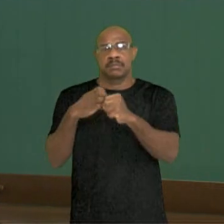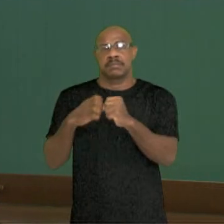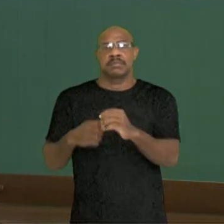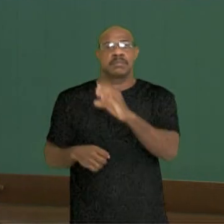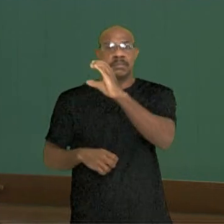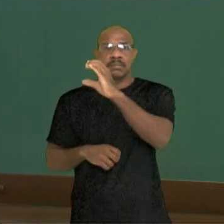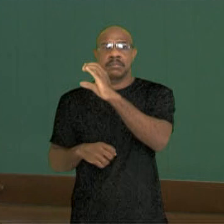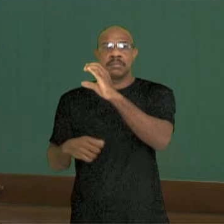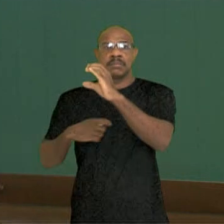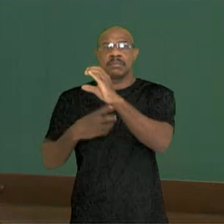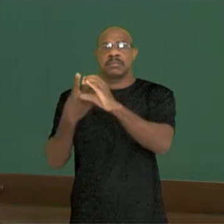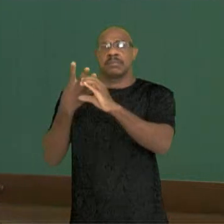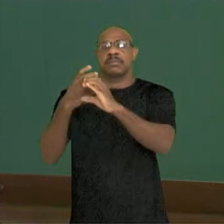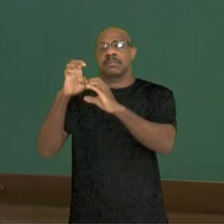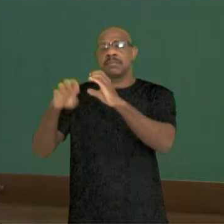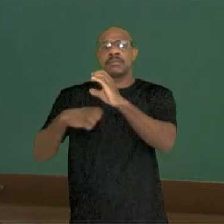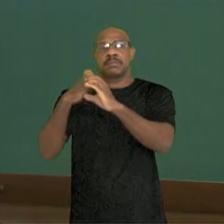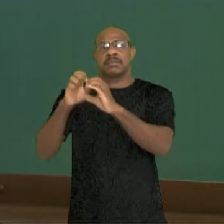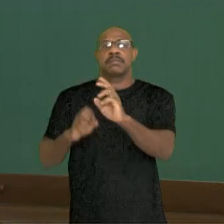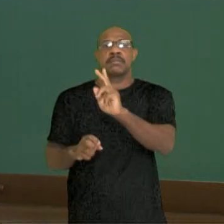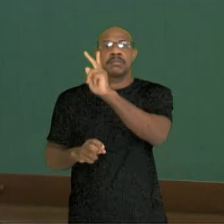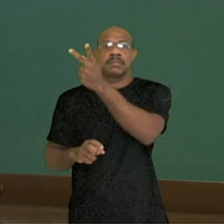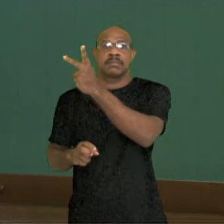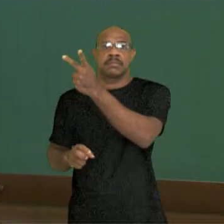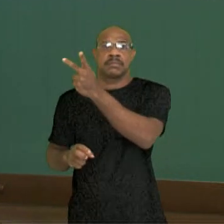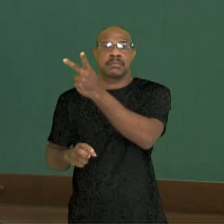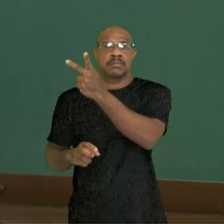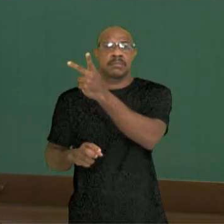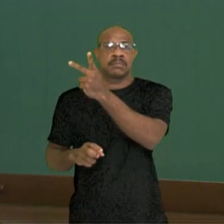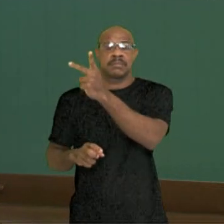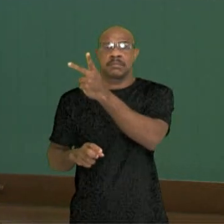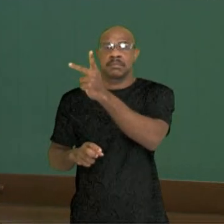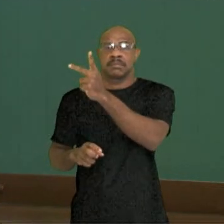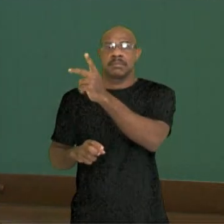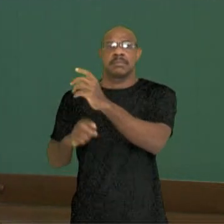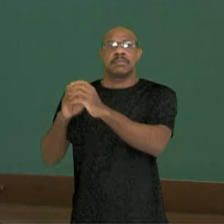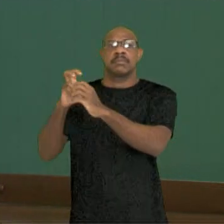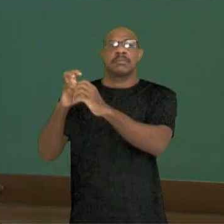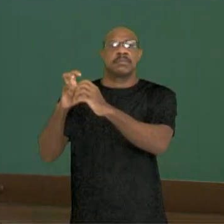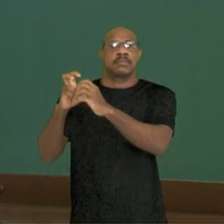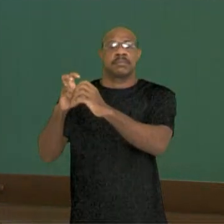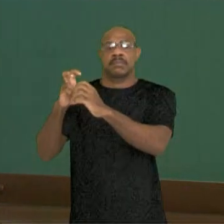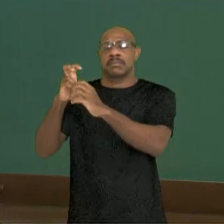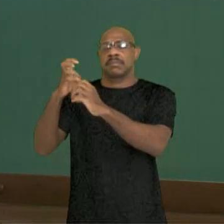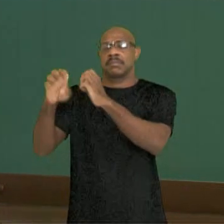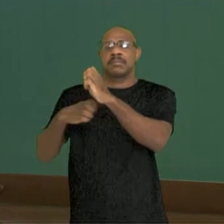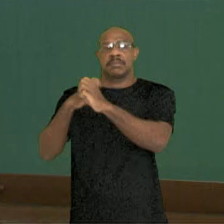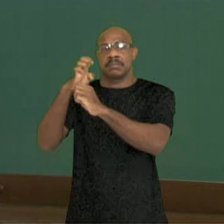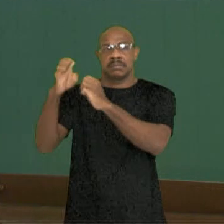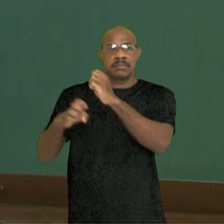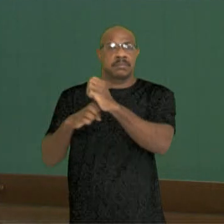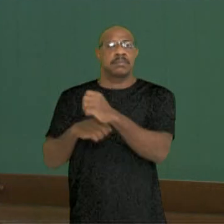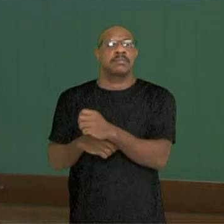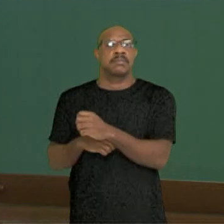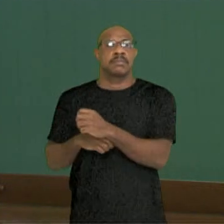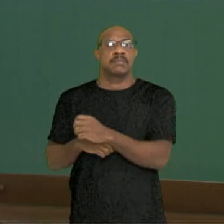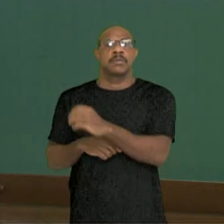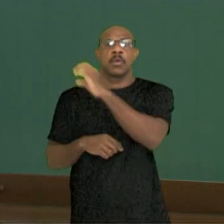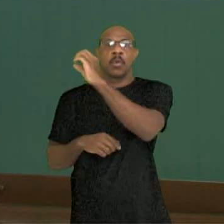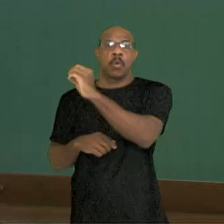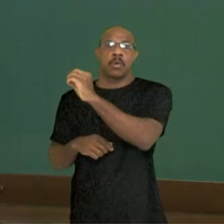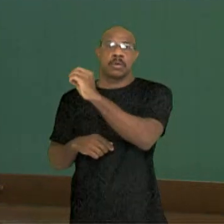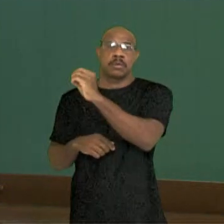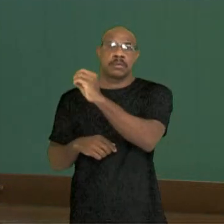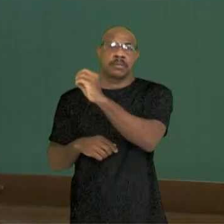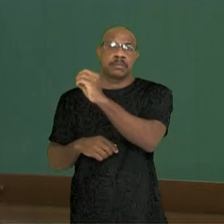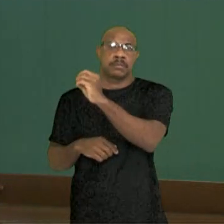4 elétrons. A coluna do nitrogênio, 5A ou coluna 15, 5 elétrons. A coluna do oxigênio,